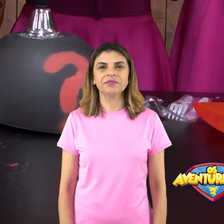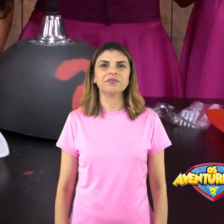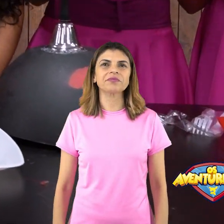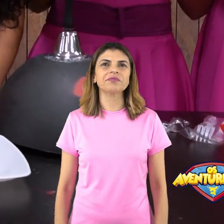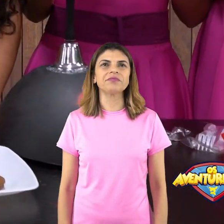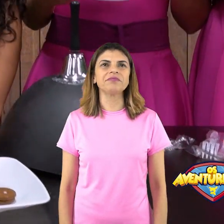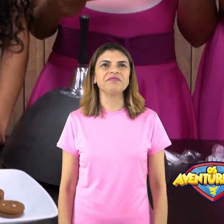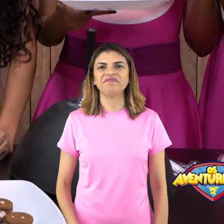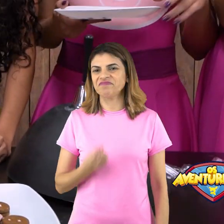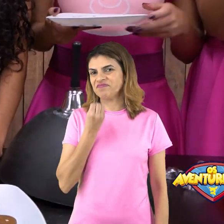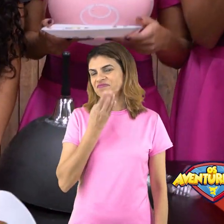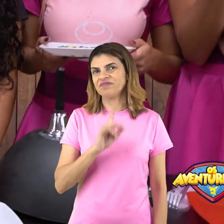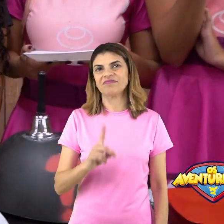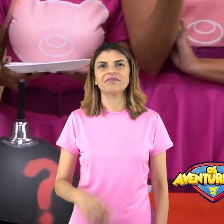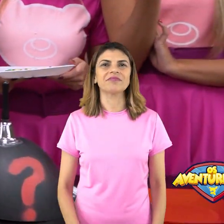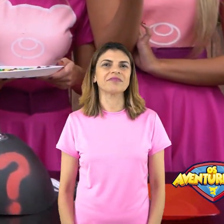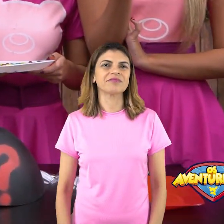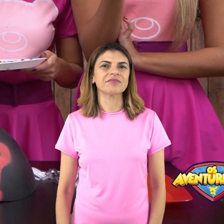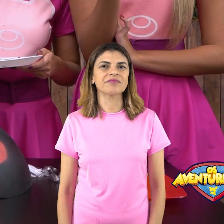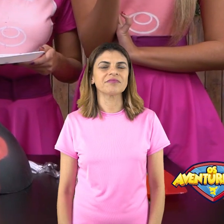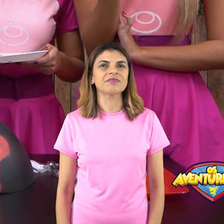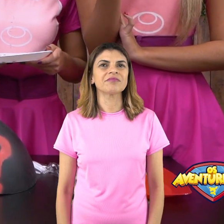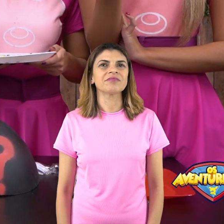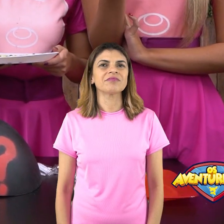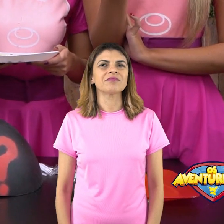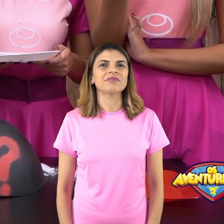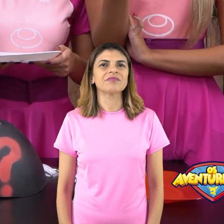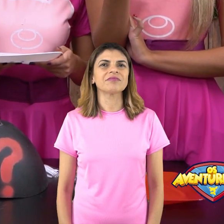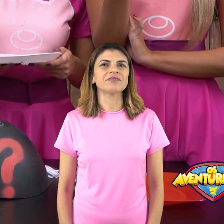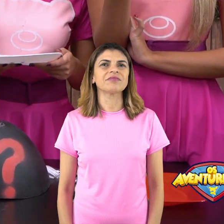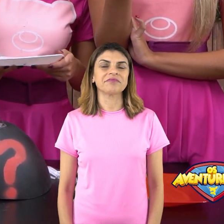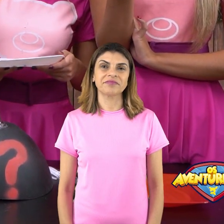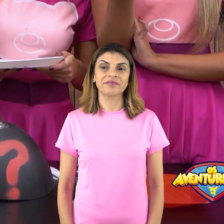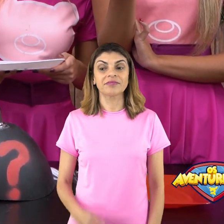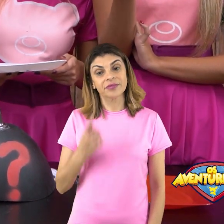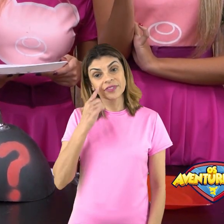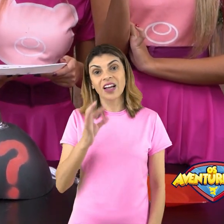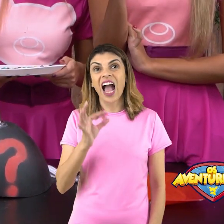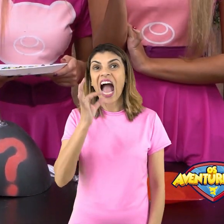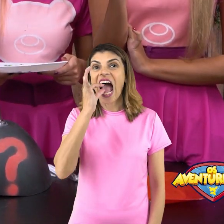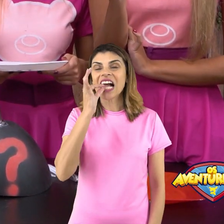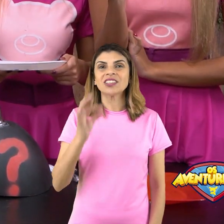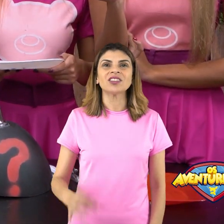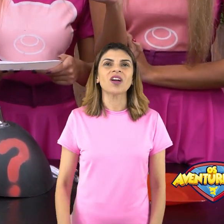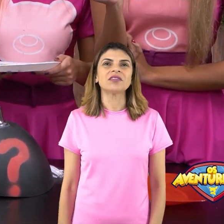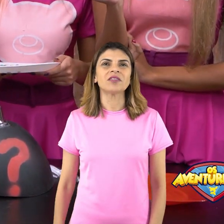muito bom. Não deve tá bom, não. Deve estar bom. Deve estar assim, deve. Parece que saiu do forno. Pegou um inteiro, ó. Foi!